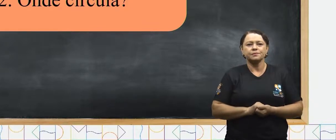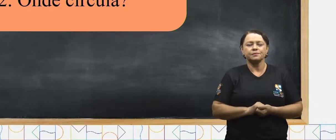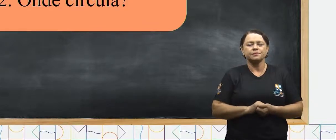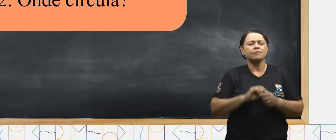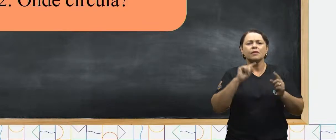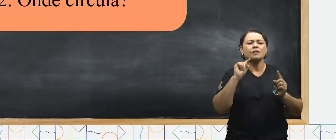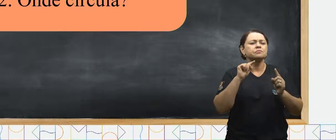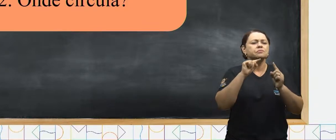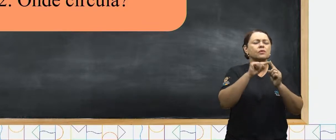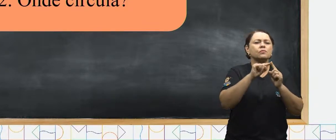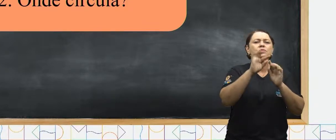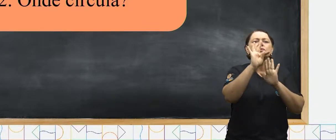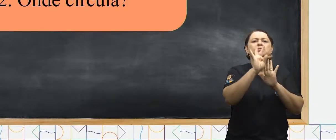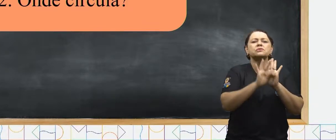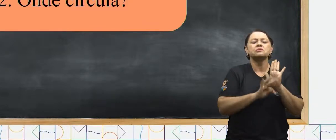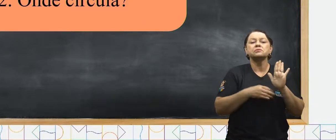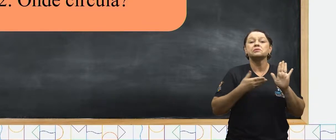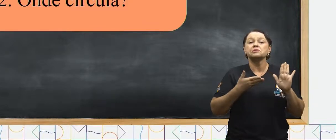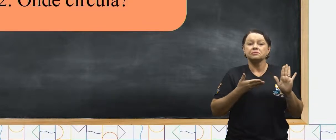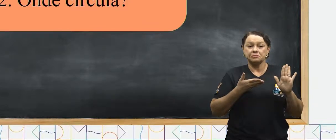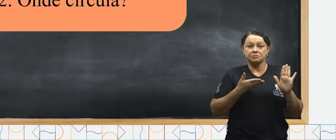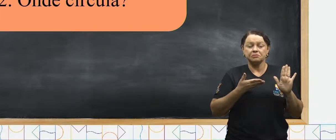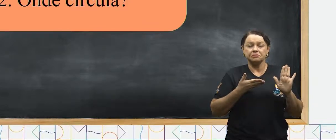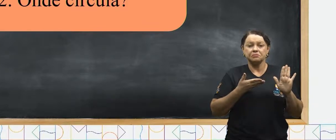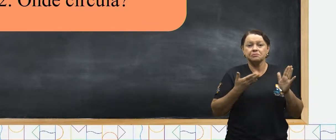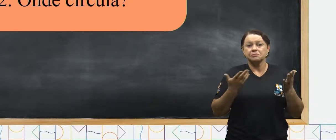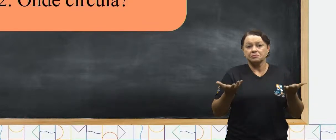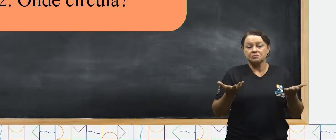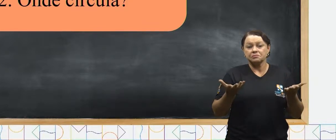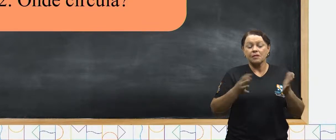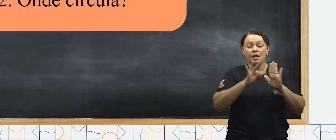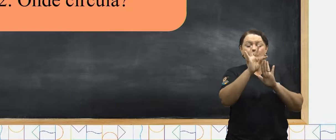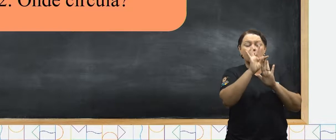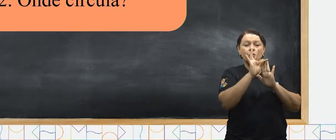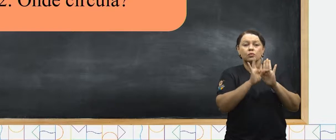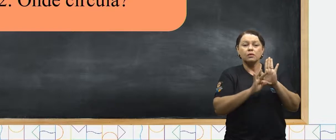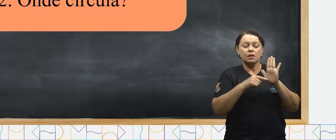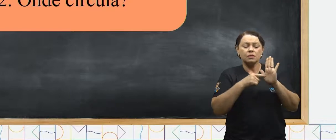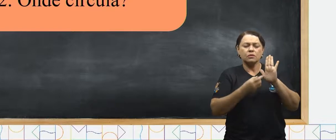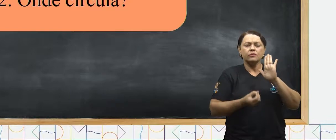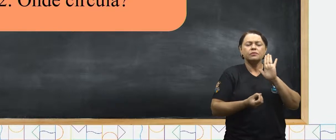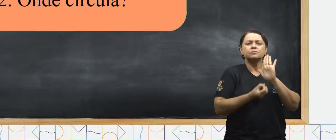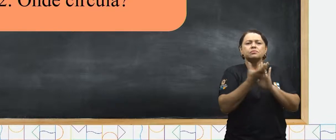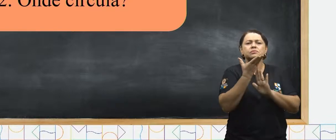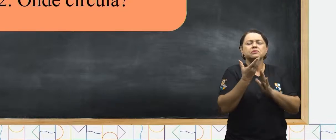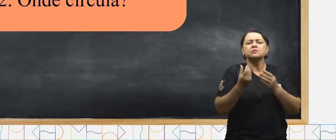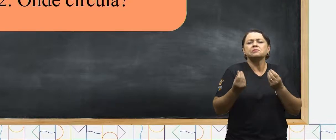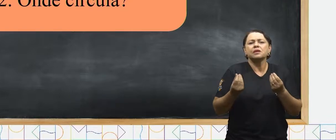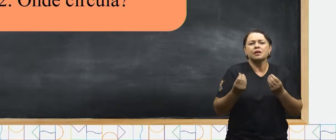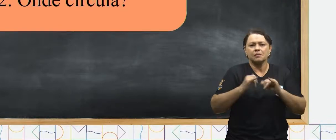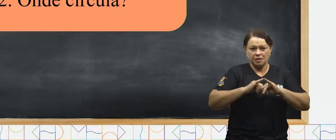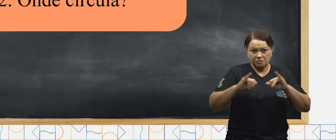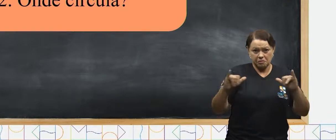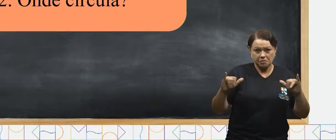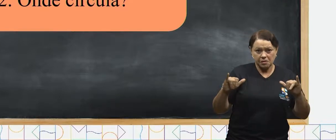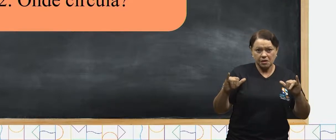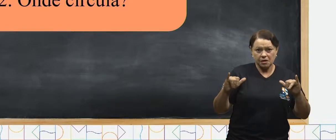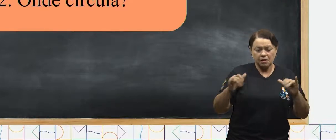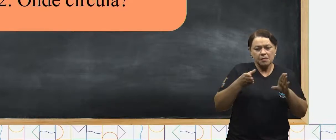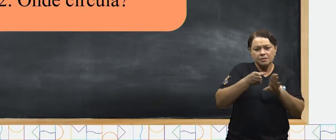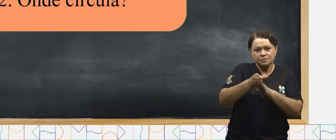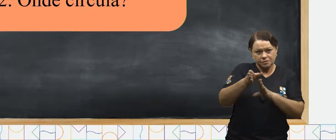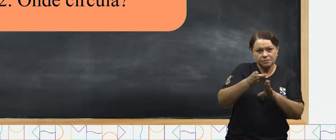Finalidade do texto. O texto foi produzido para quê? Para informar? Para